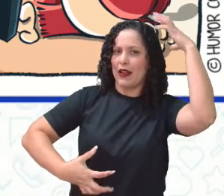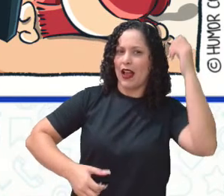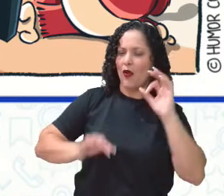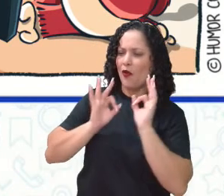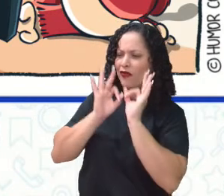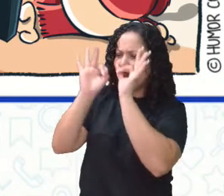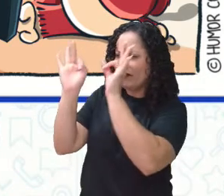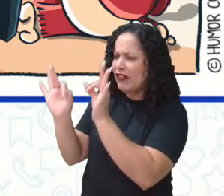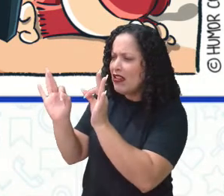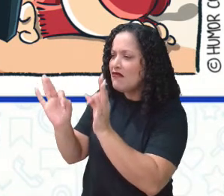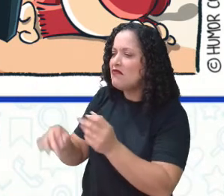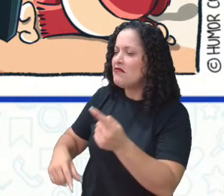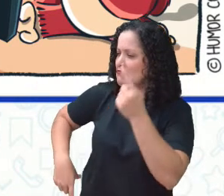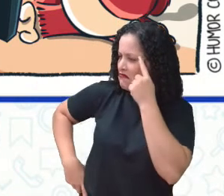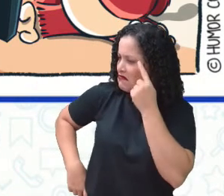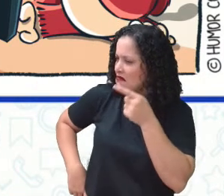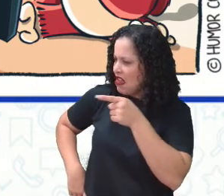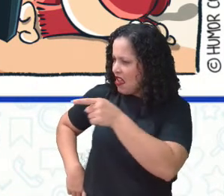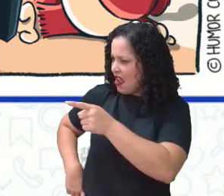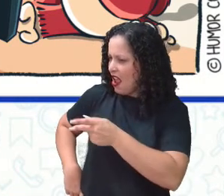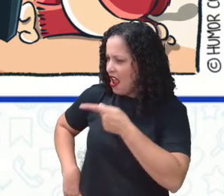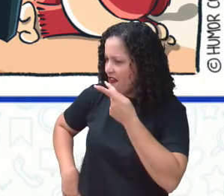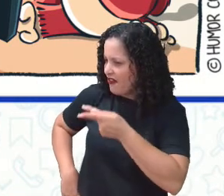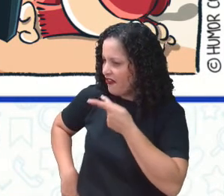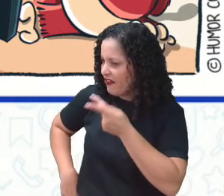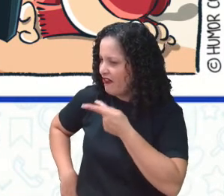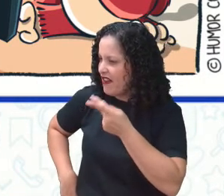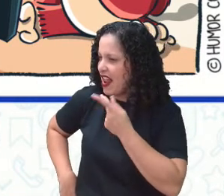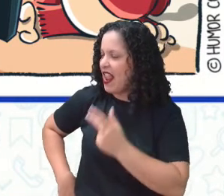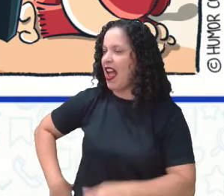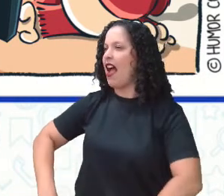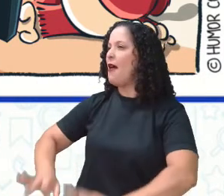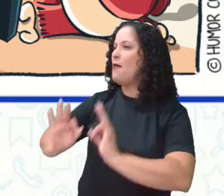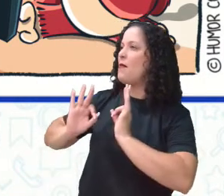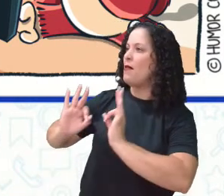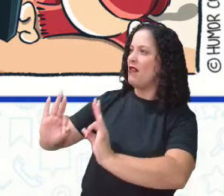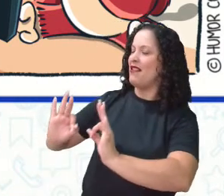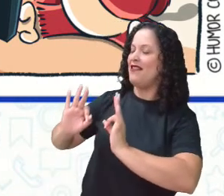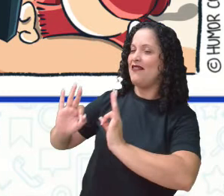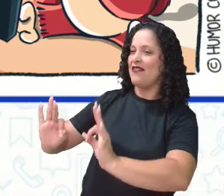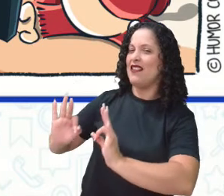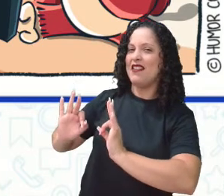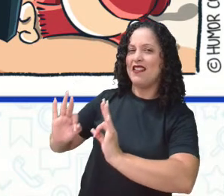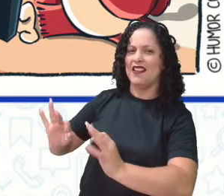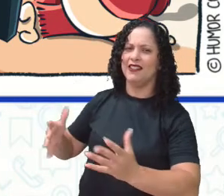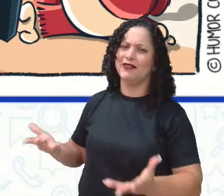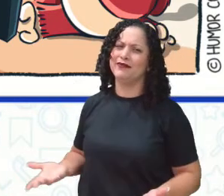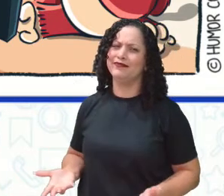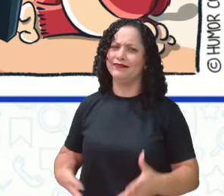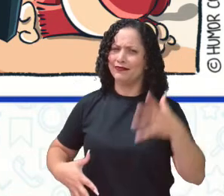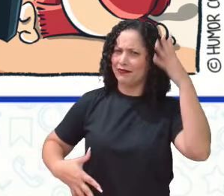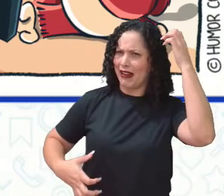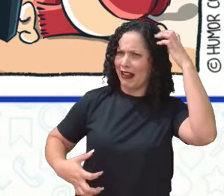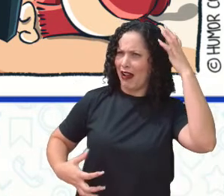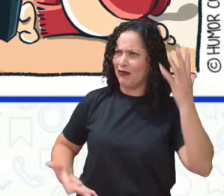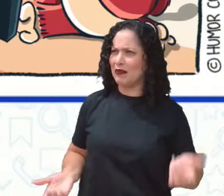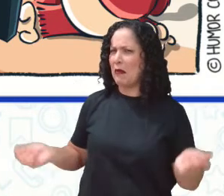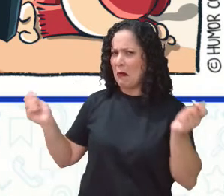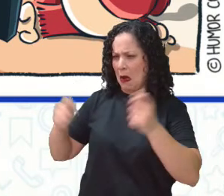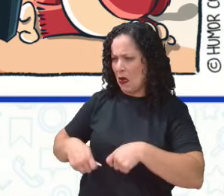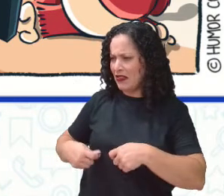olha e diz, olha como ela está falando, Mara Super. Para ele, assim, pode falar